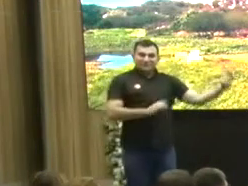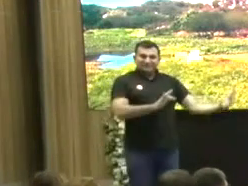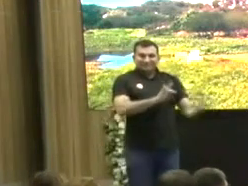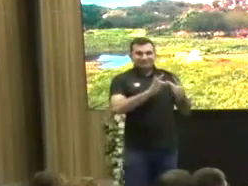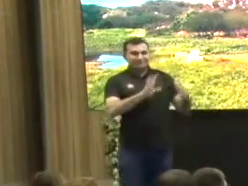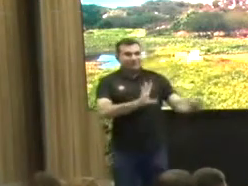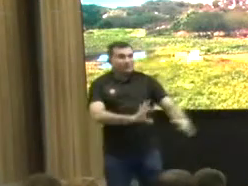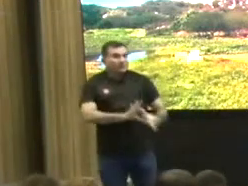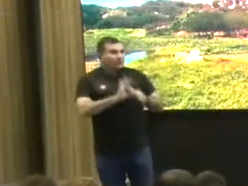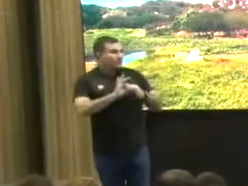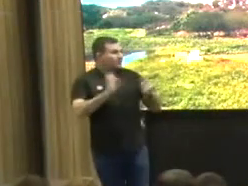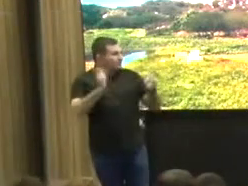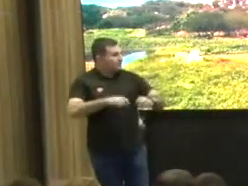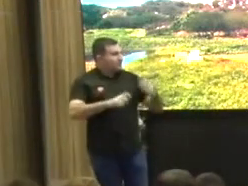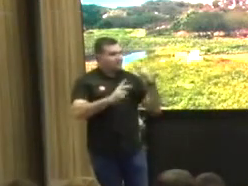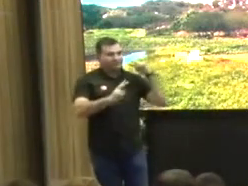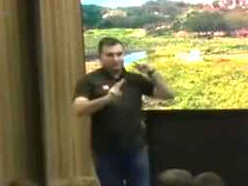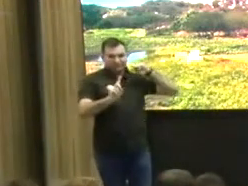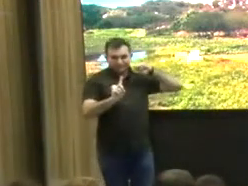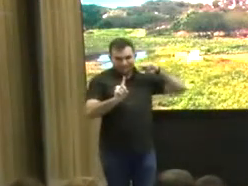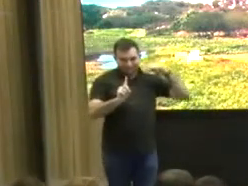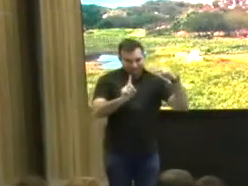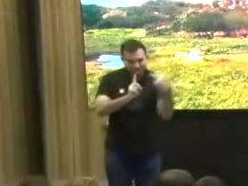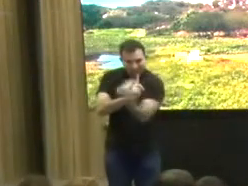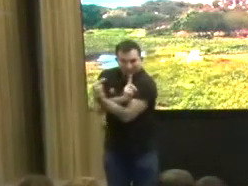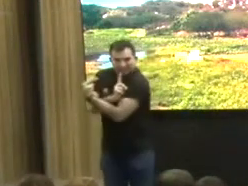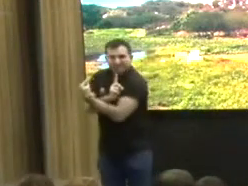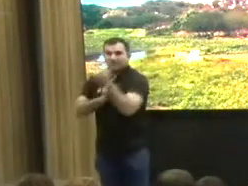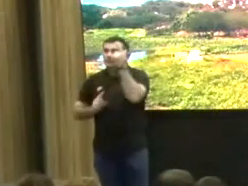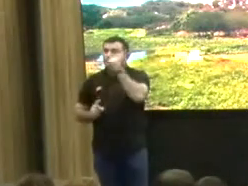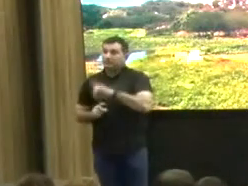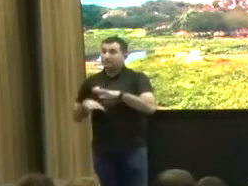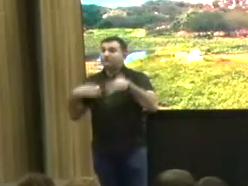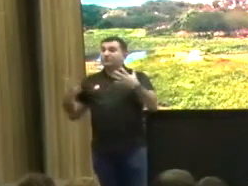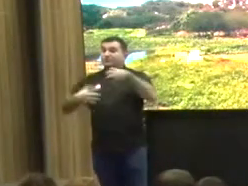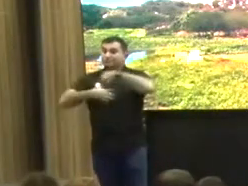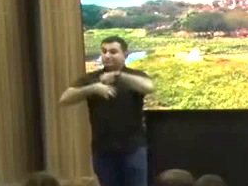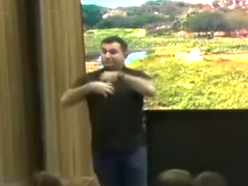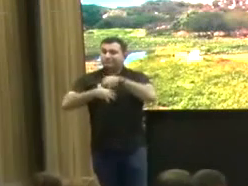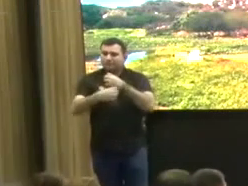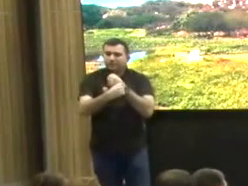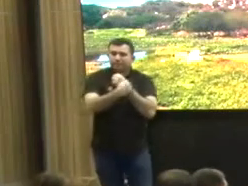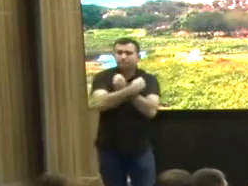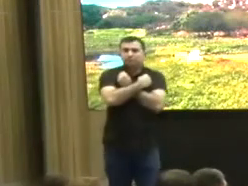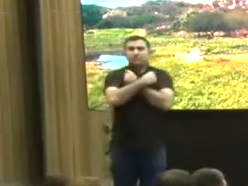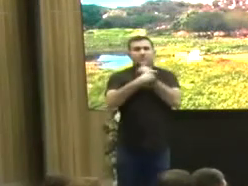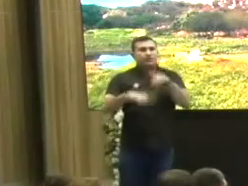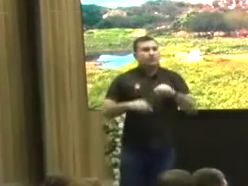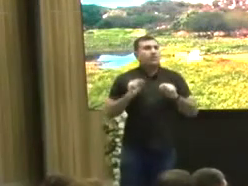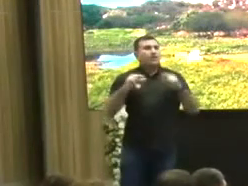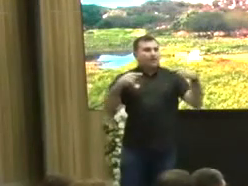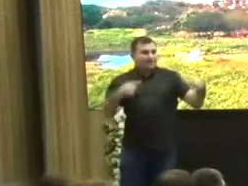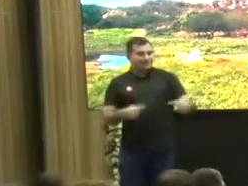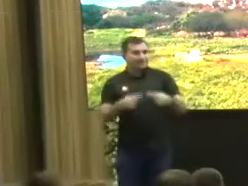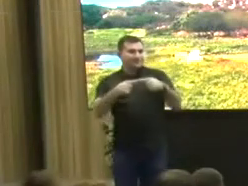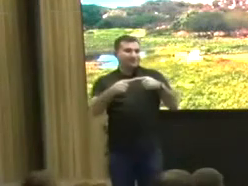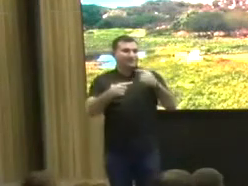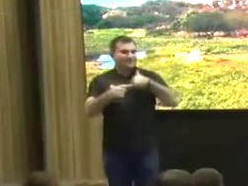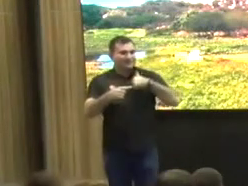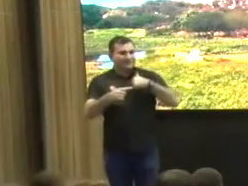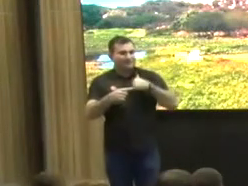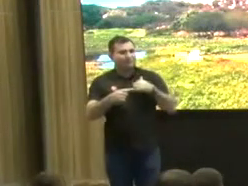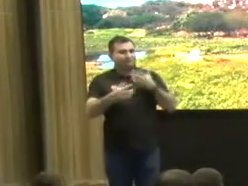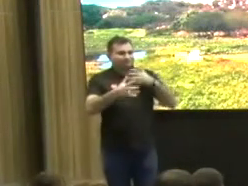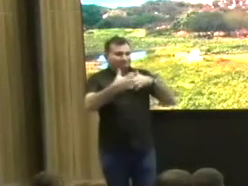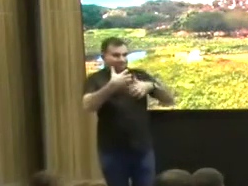olhar todo o corpo. Então, o abraçar é o amparar e o ser amparado pelo